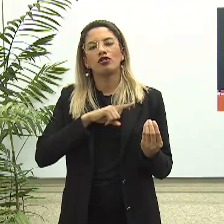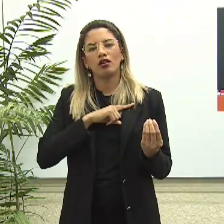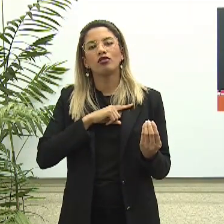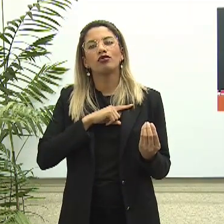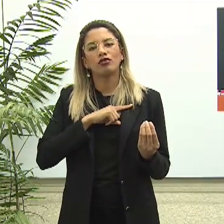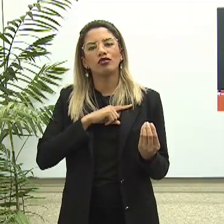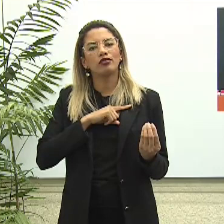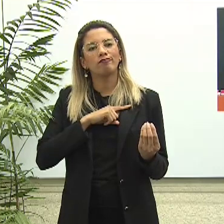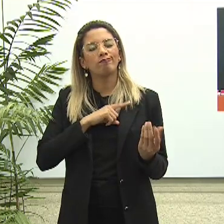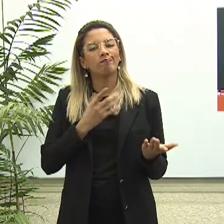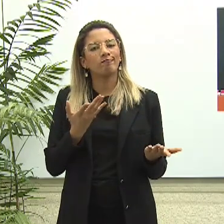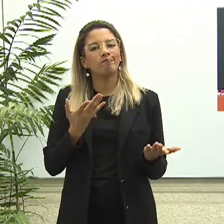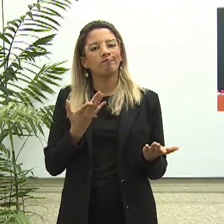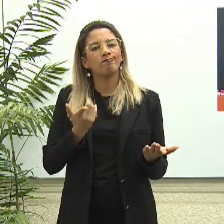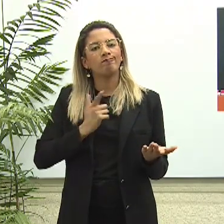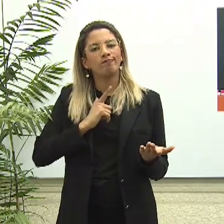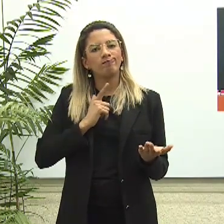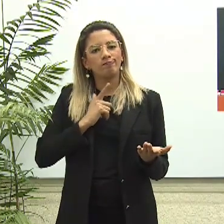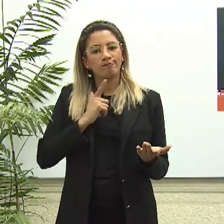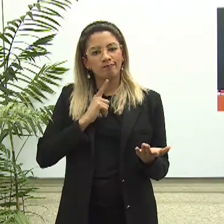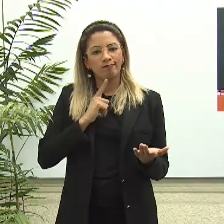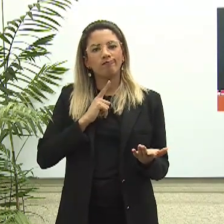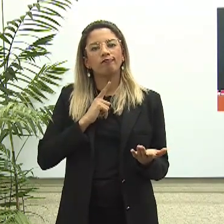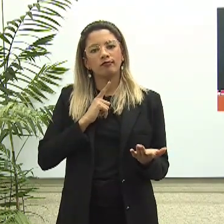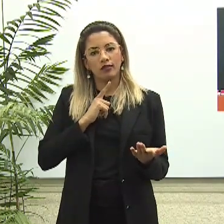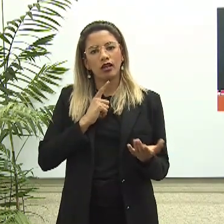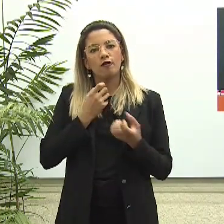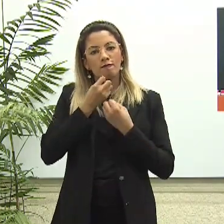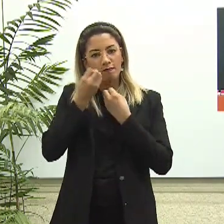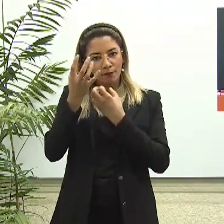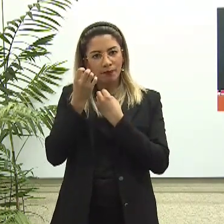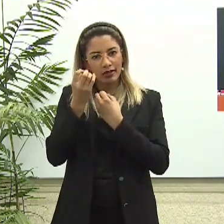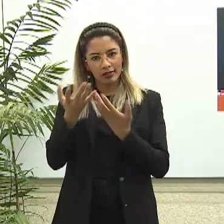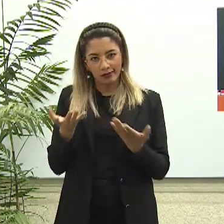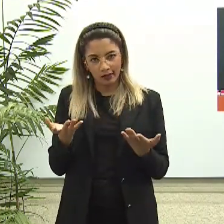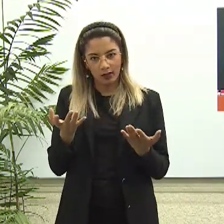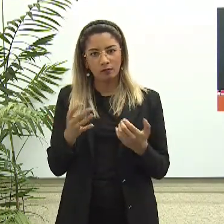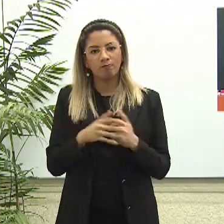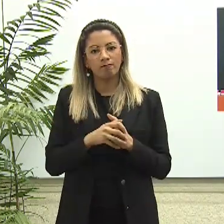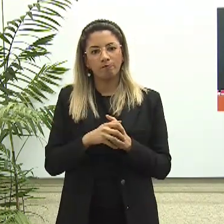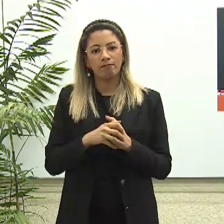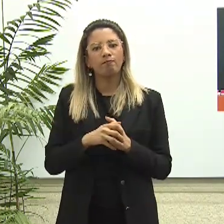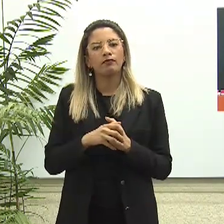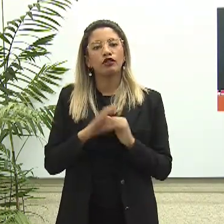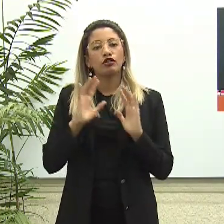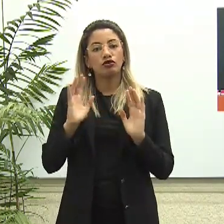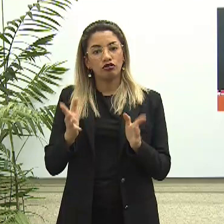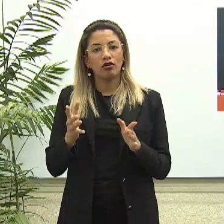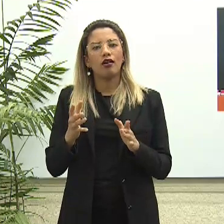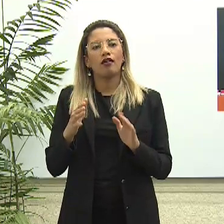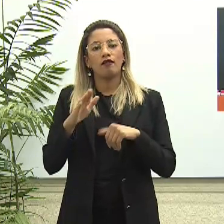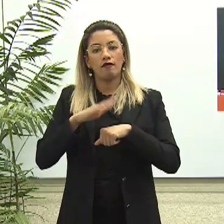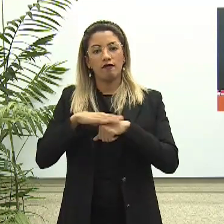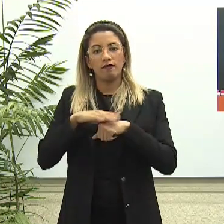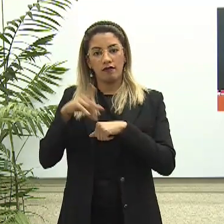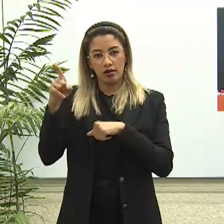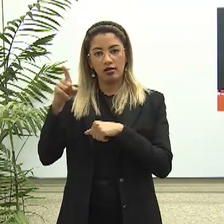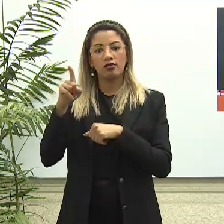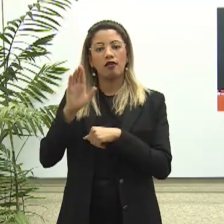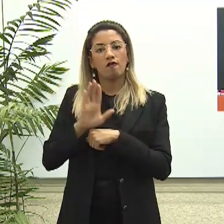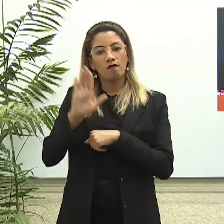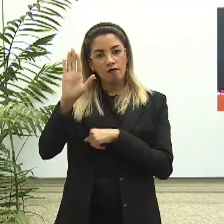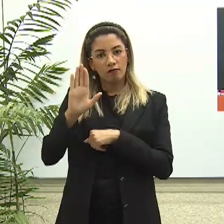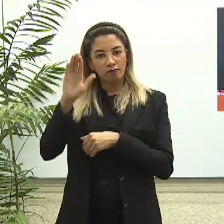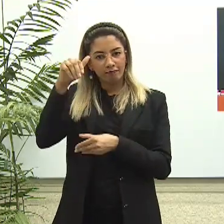eleitoral que existe dentro da busca e da obtenção de todos esses dados né de inclusive foi feito isso na eleição do trump né e